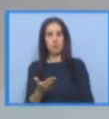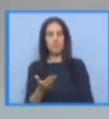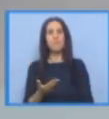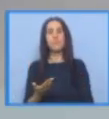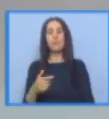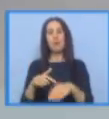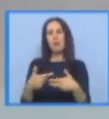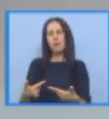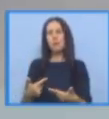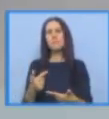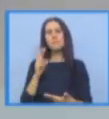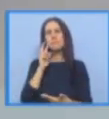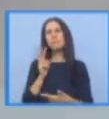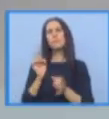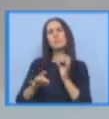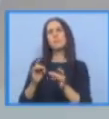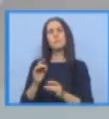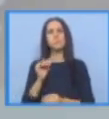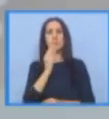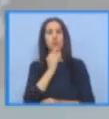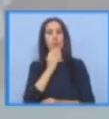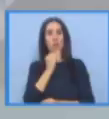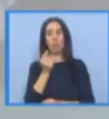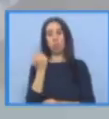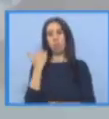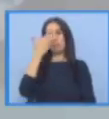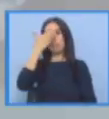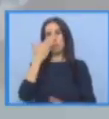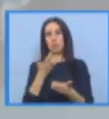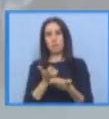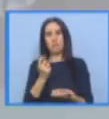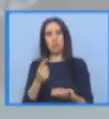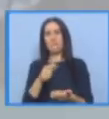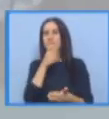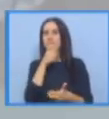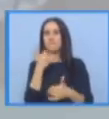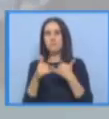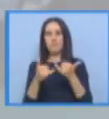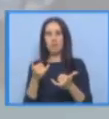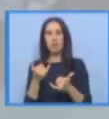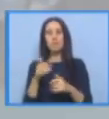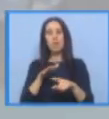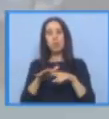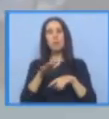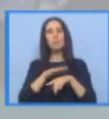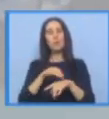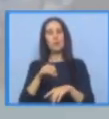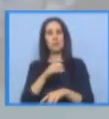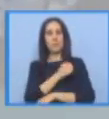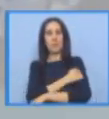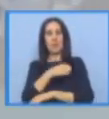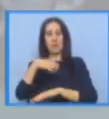agência.eclesia.pt. Agora olhamos o que se passa em Israel, com os últimos dias marcados pela violência, motivada pela abertura da